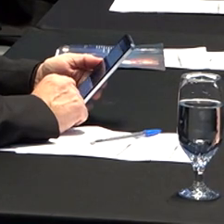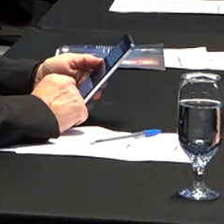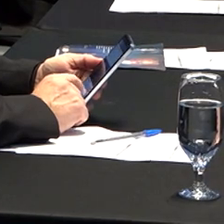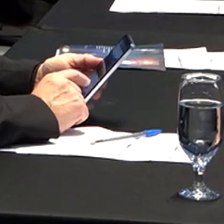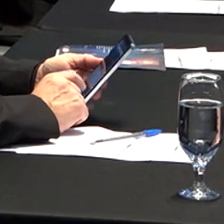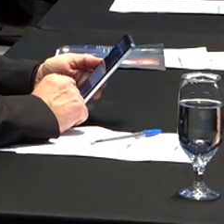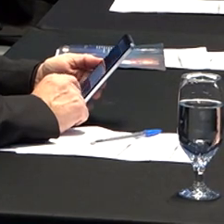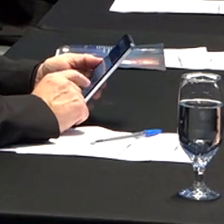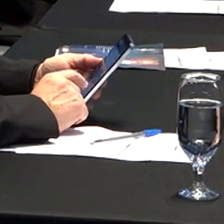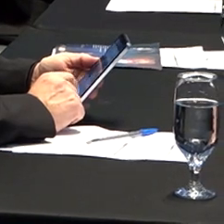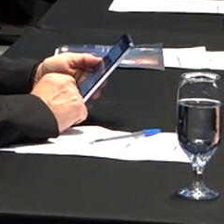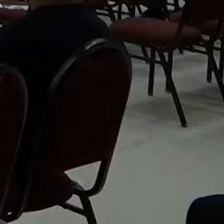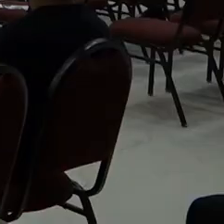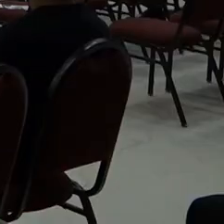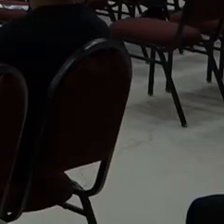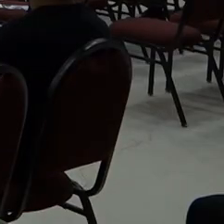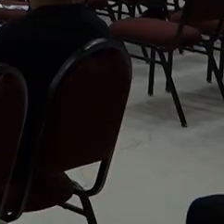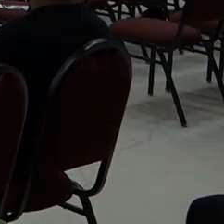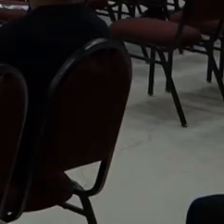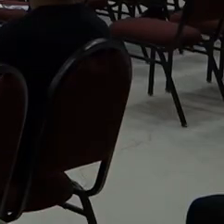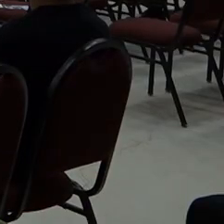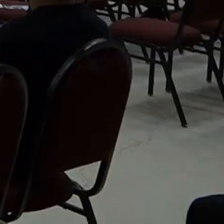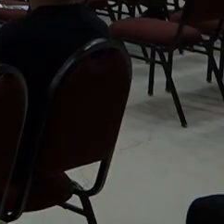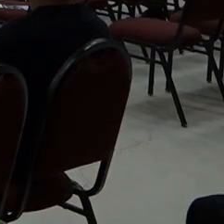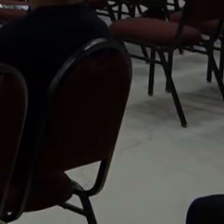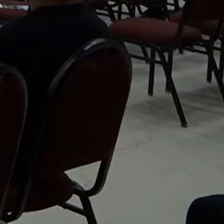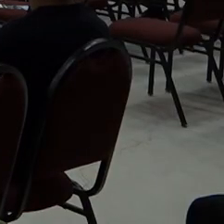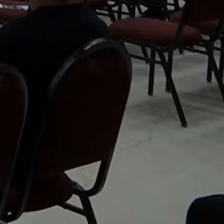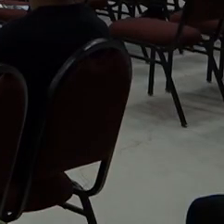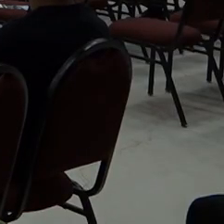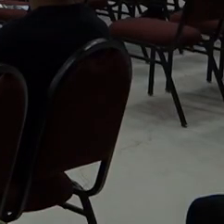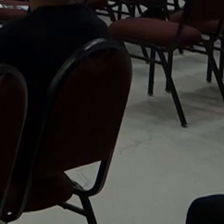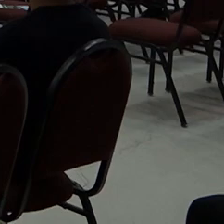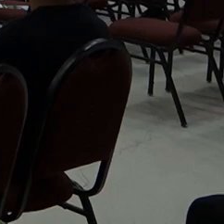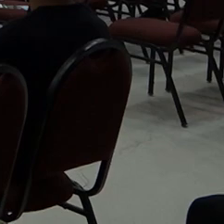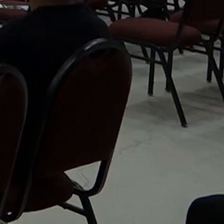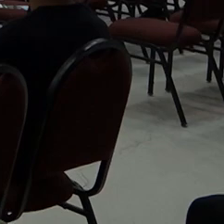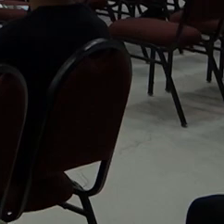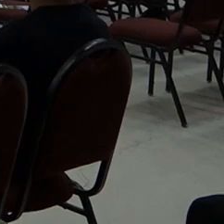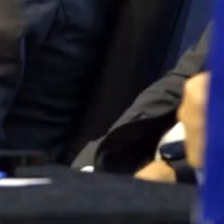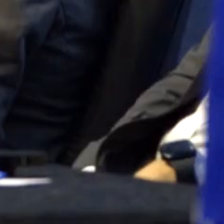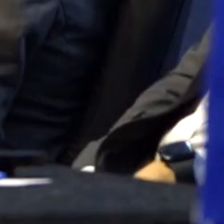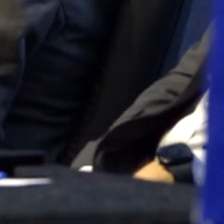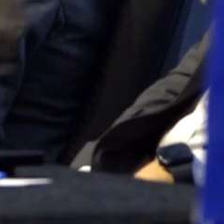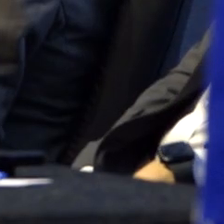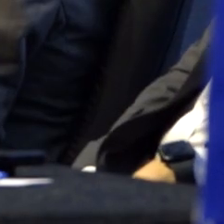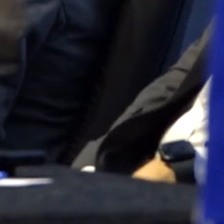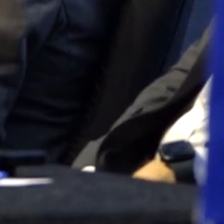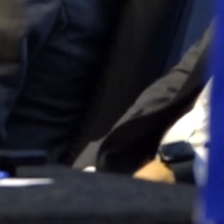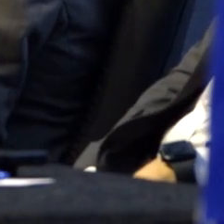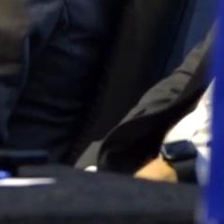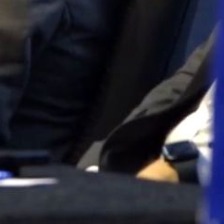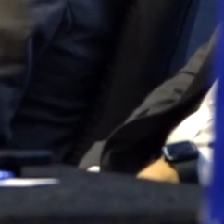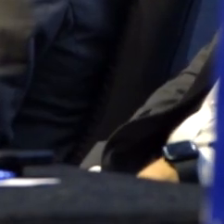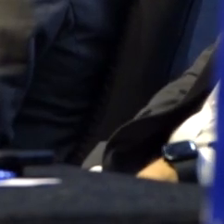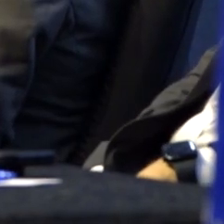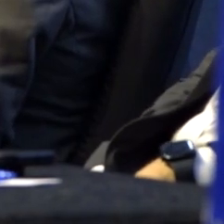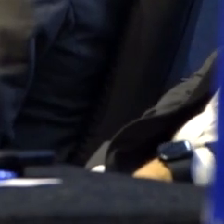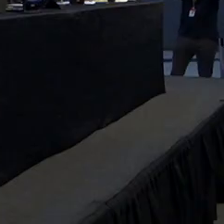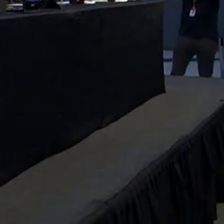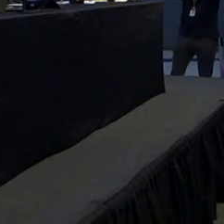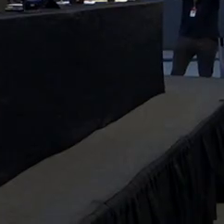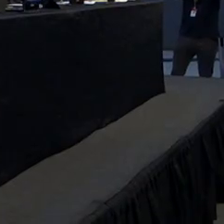A sessão da Assembleia Legislativa desta quarta-feira, 5 de junho, foi realizada em Joinville. Este é o segundo dia do projeto